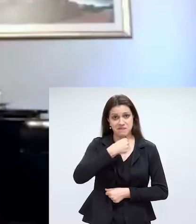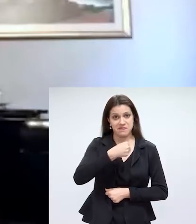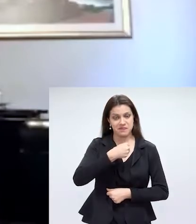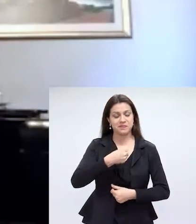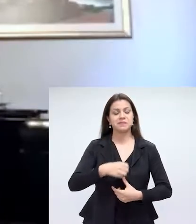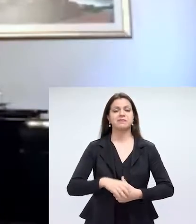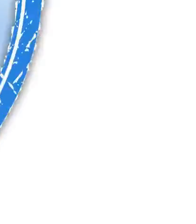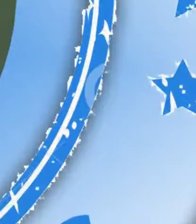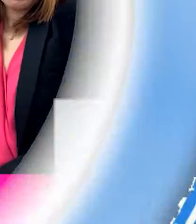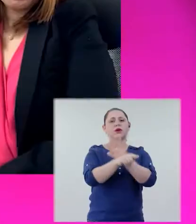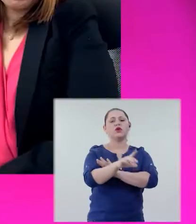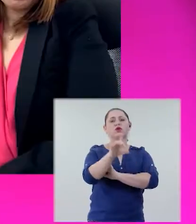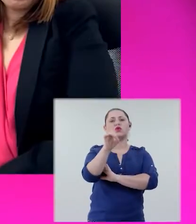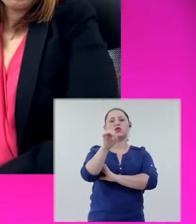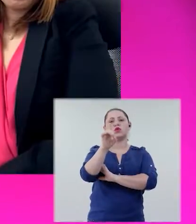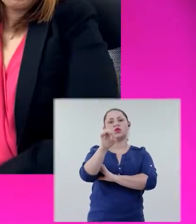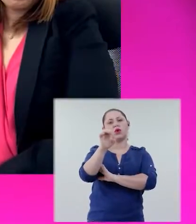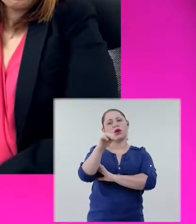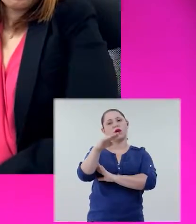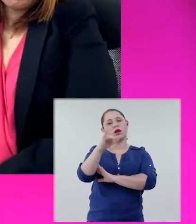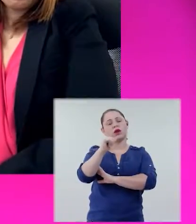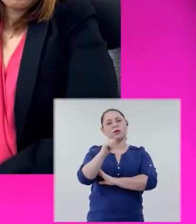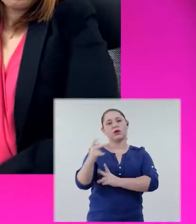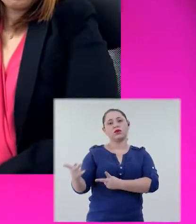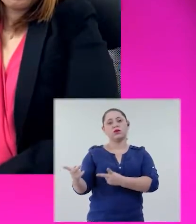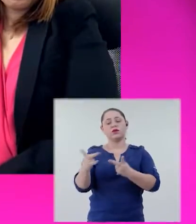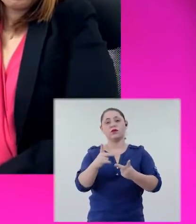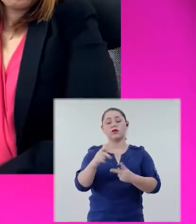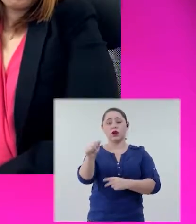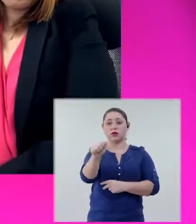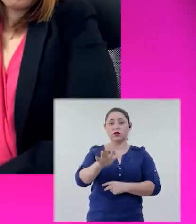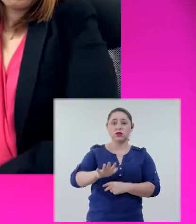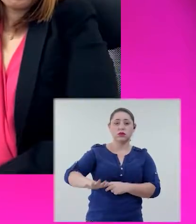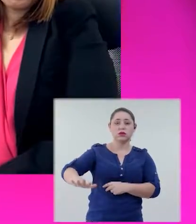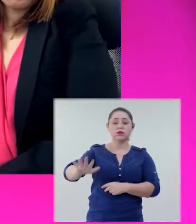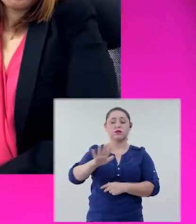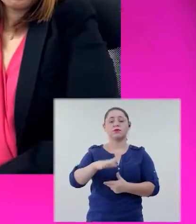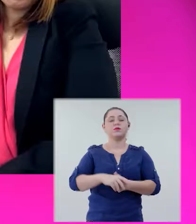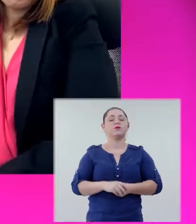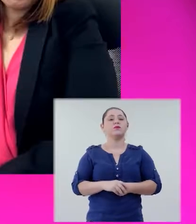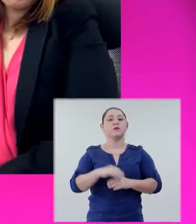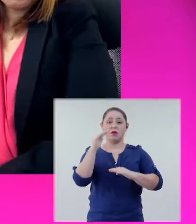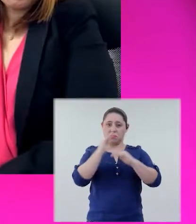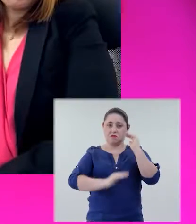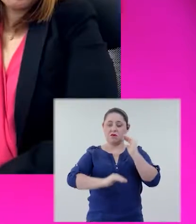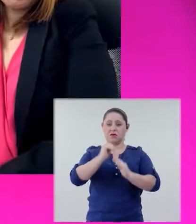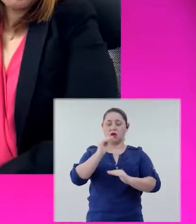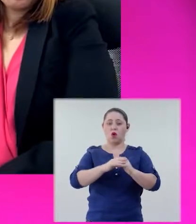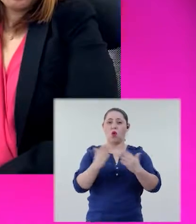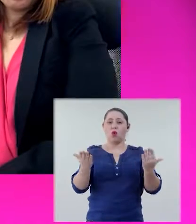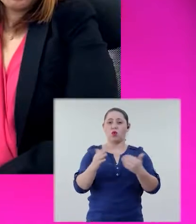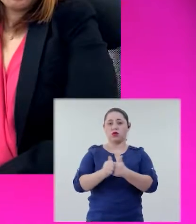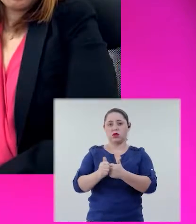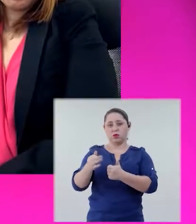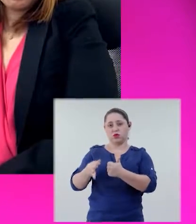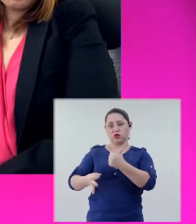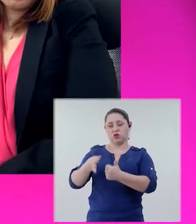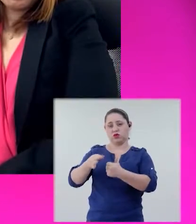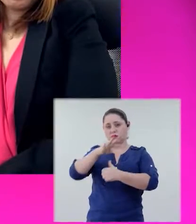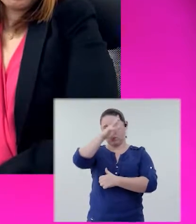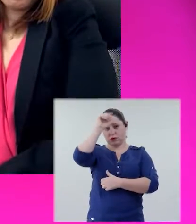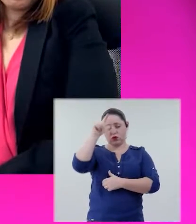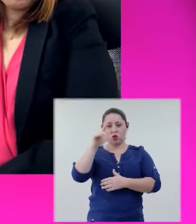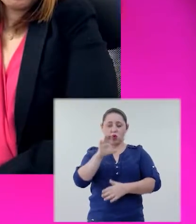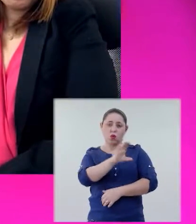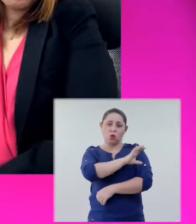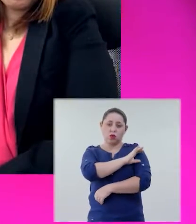das entrevistas. Perguntar para a Doêmia, que é a nossa convidada, que é assistente social, né, está com o Tribunal de Justiça de